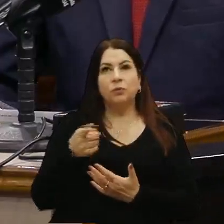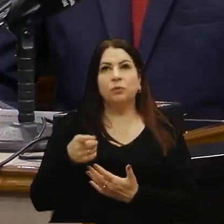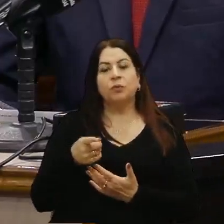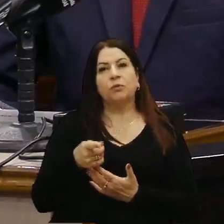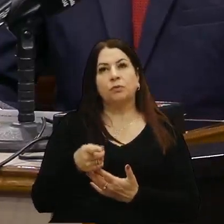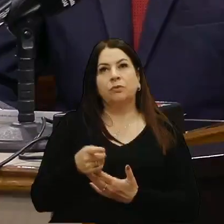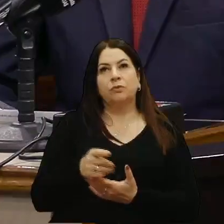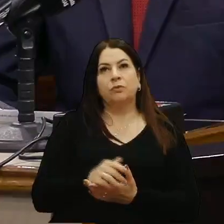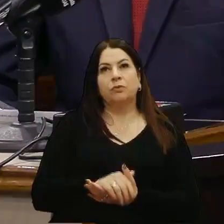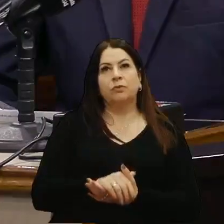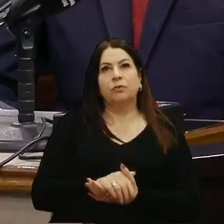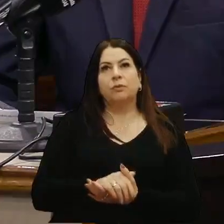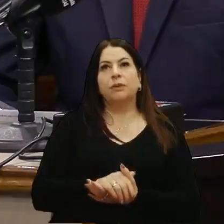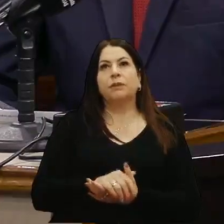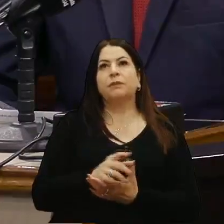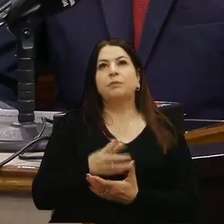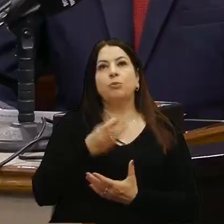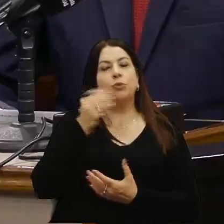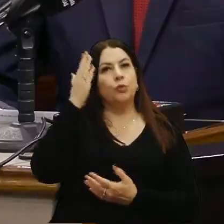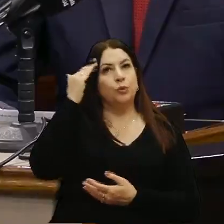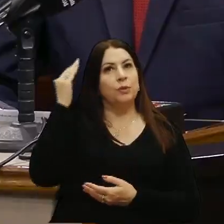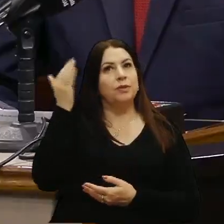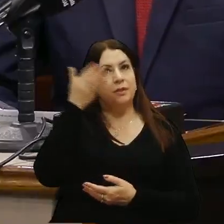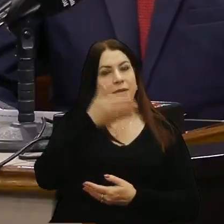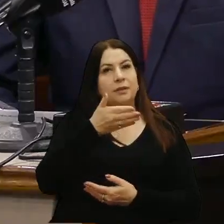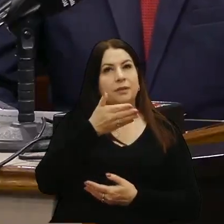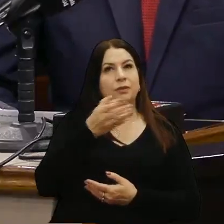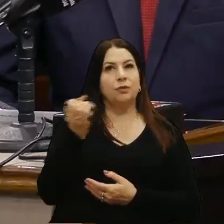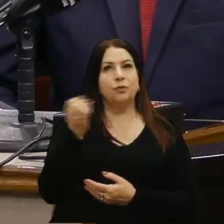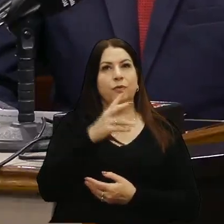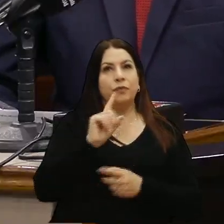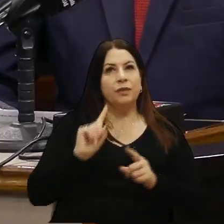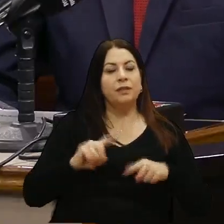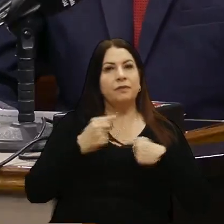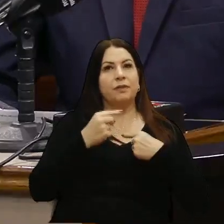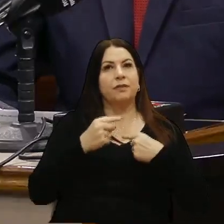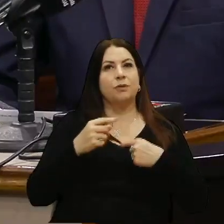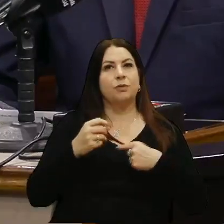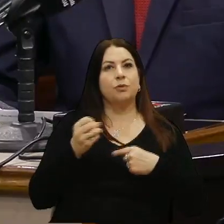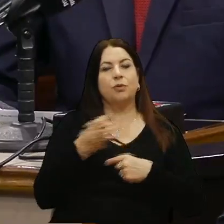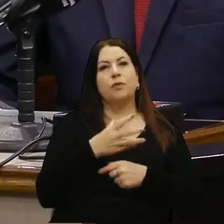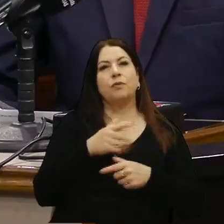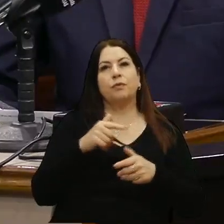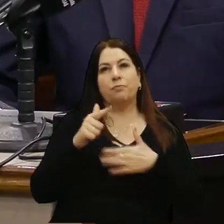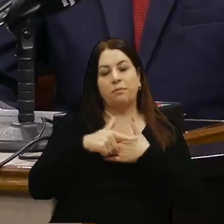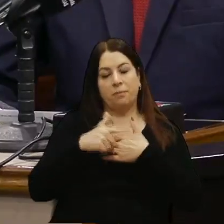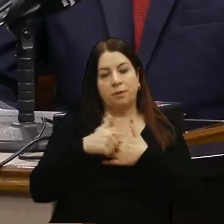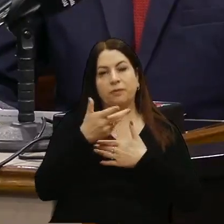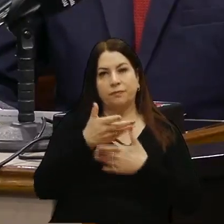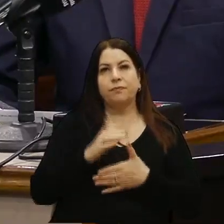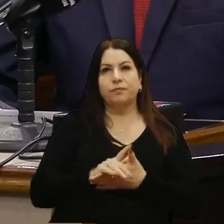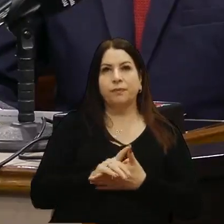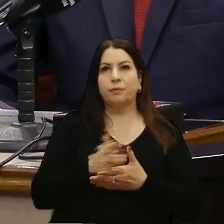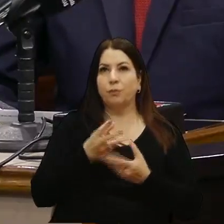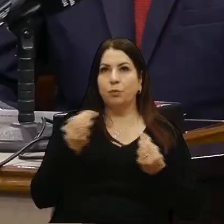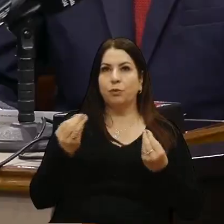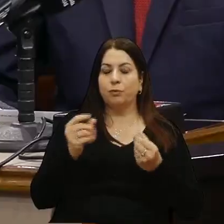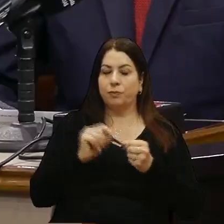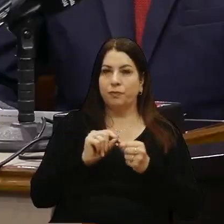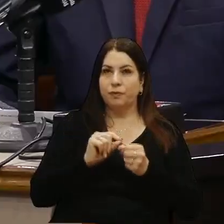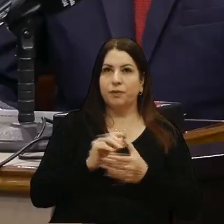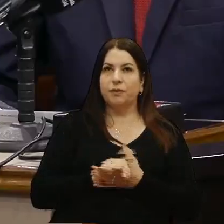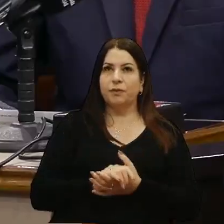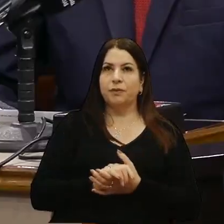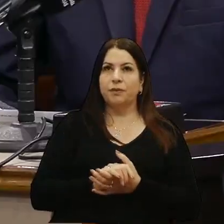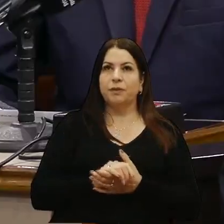nós desejamos muito sucesso, né, nesse novo desafio, nessa nova tarefa, que vai ter muito por fazer, né,